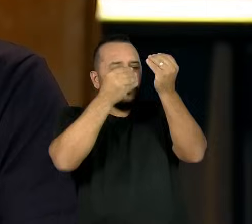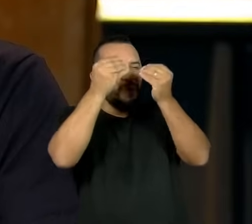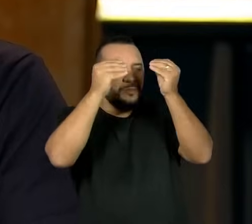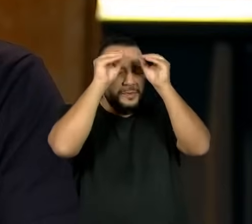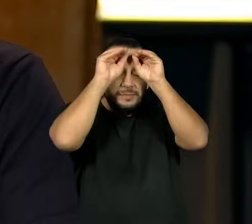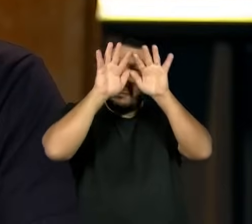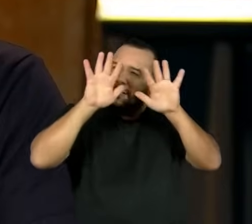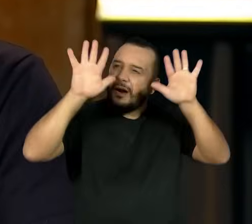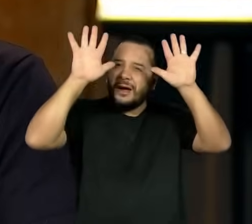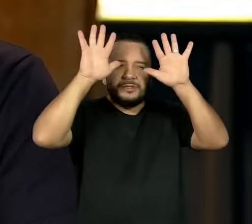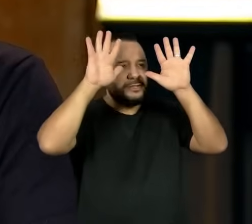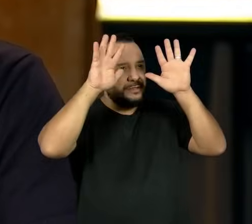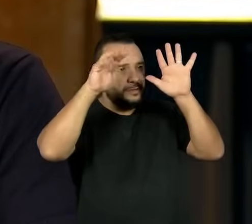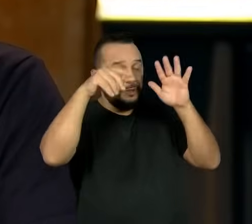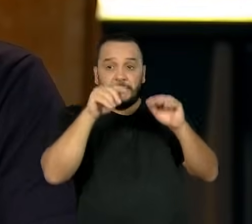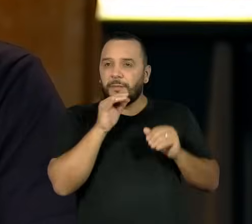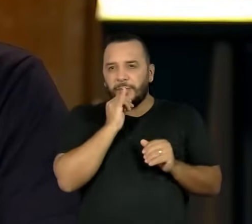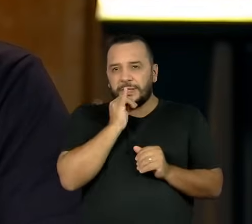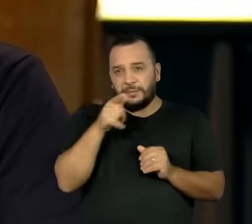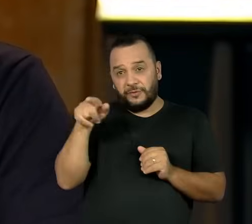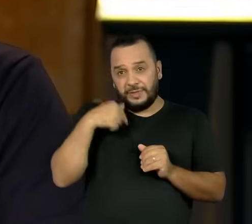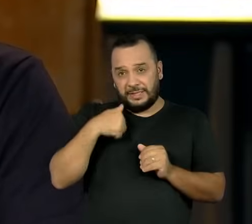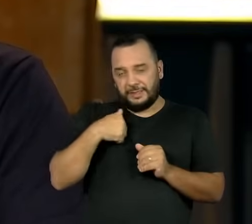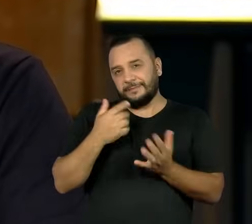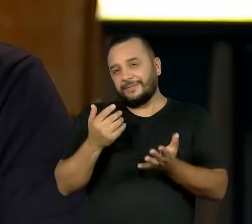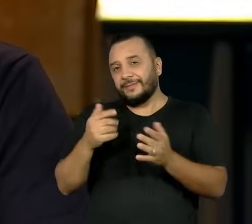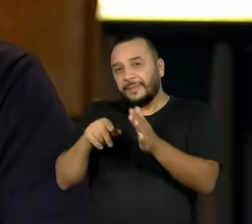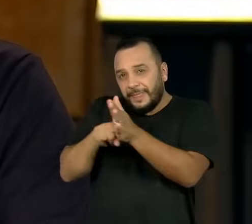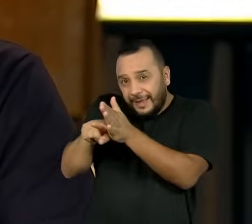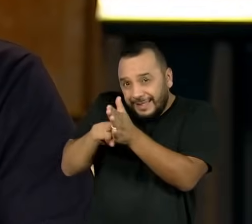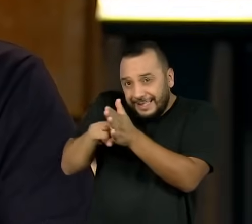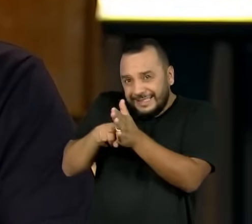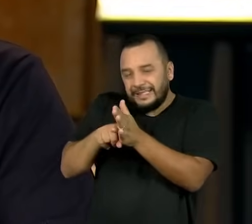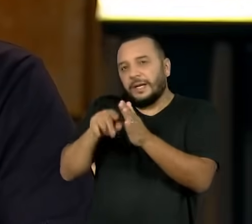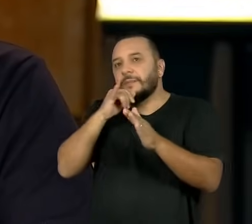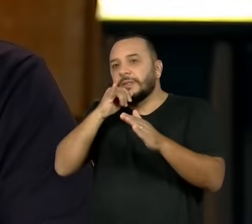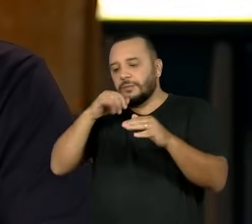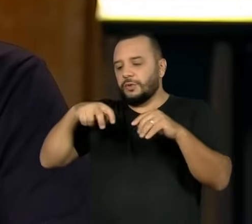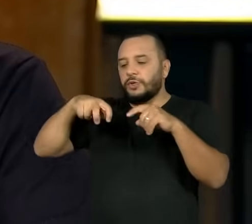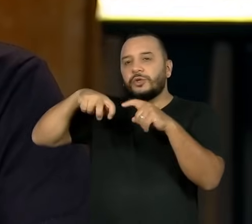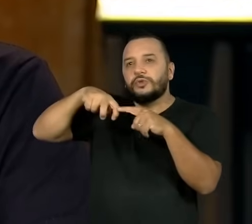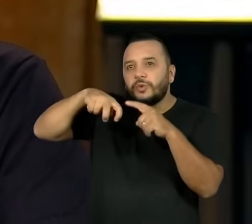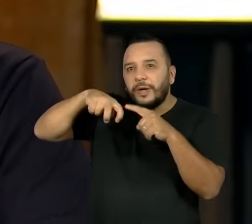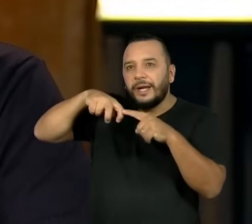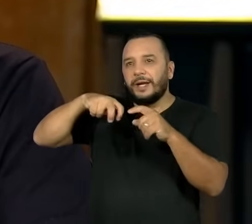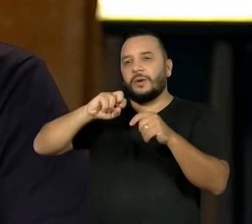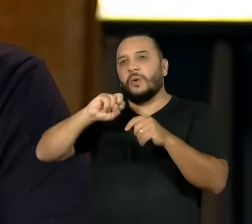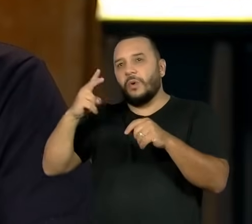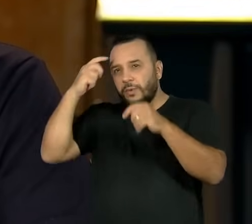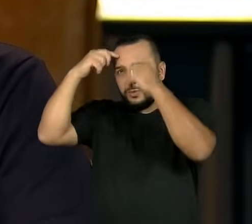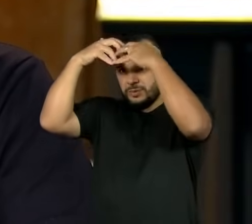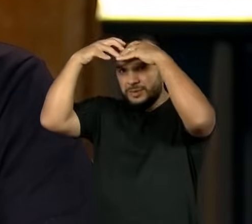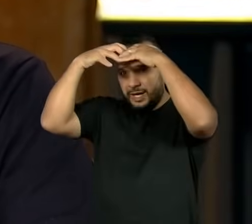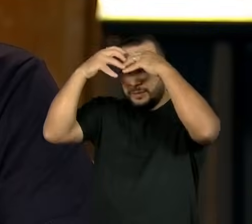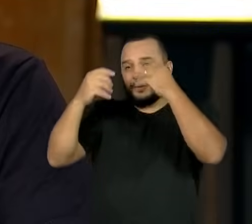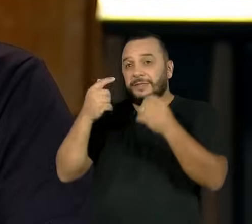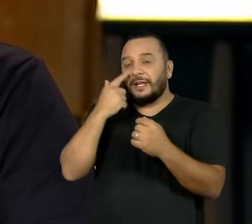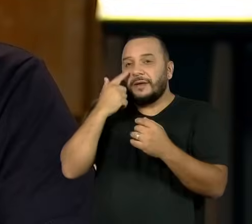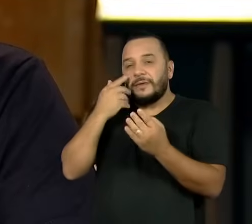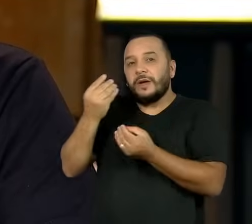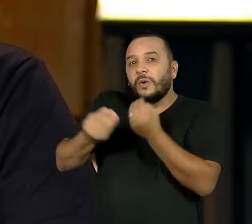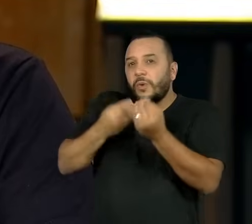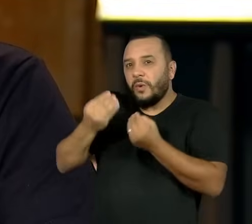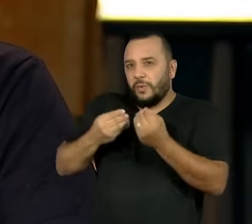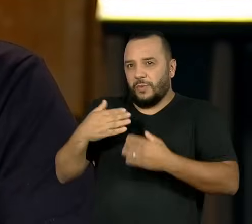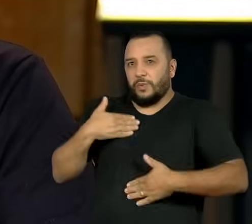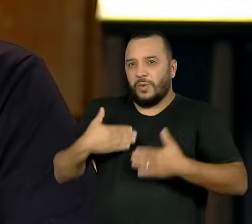Quando você faz um exame por ressonância magnética, por exemplo, do joelho ou do cérebro, Tá, você está interessado em ver mudanças